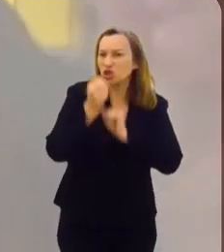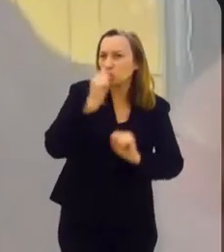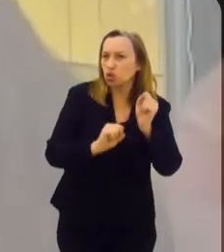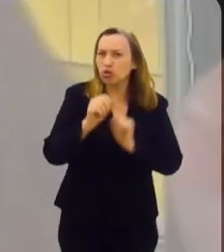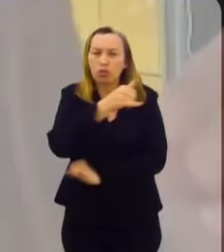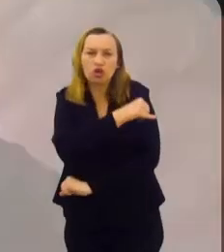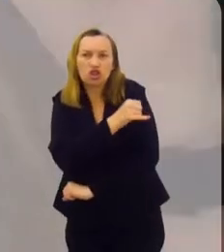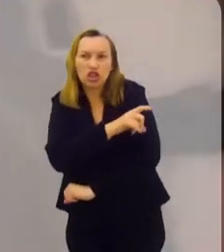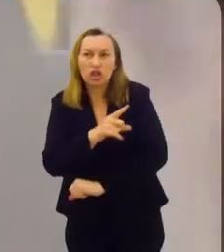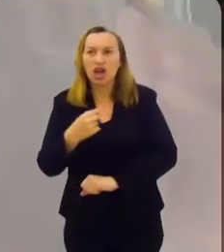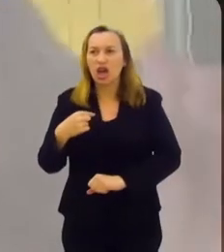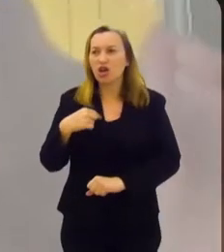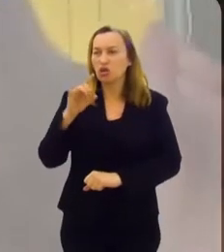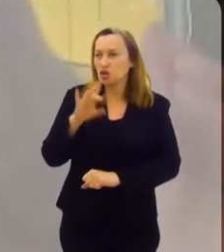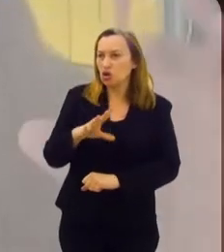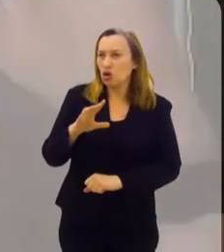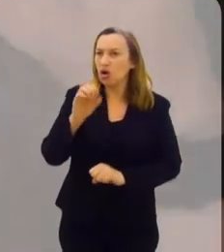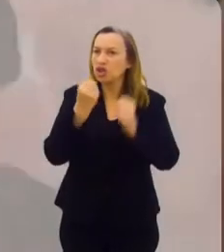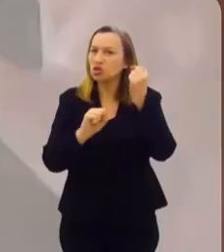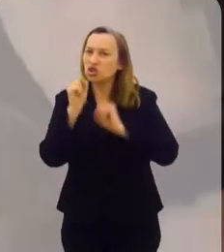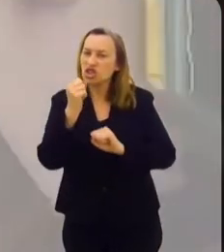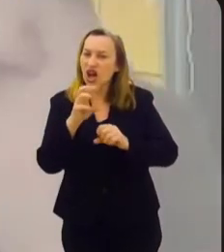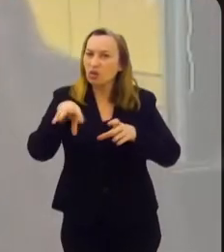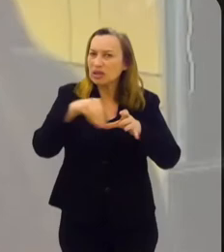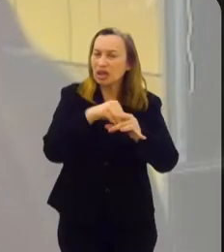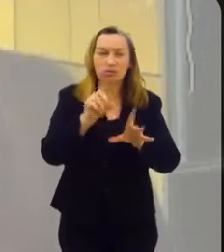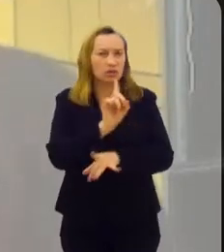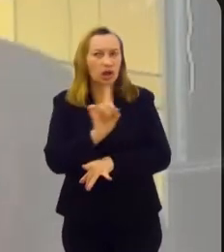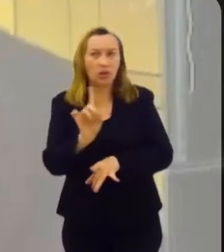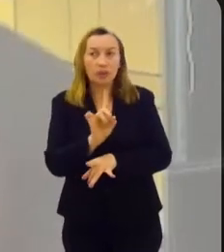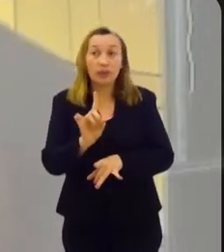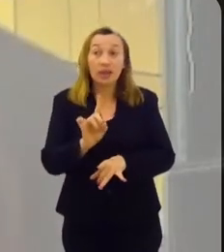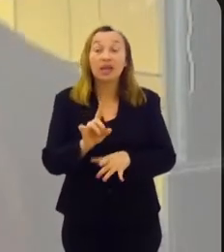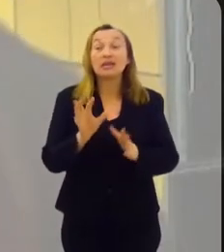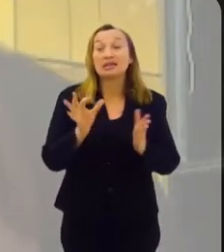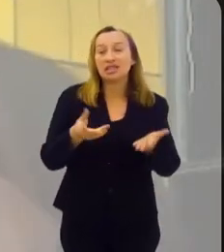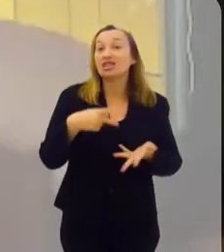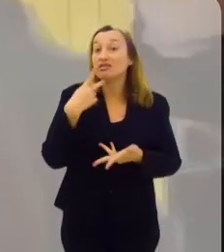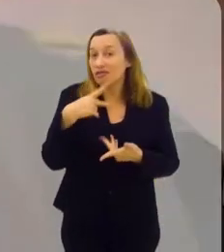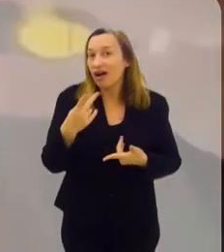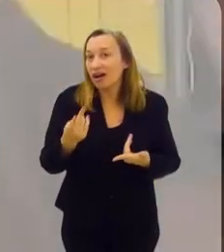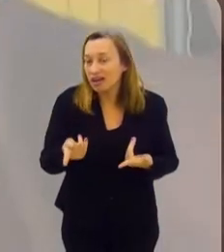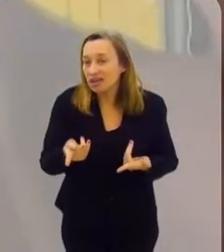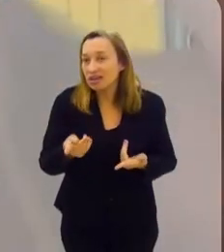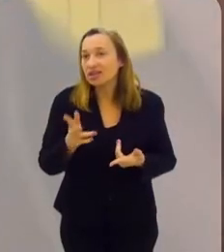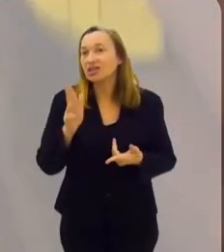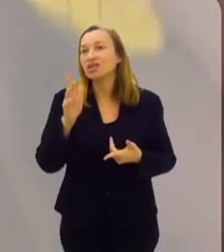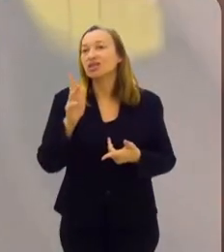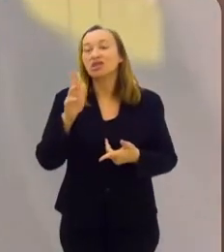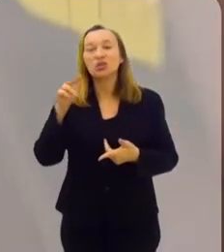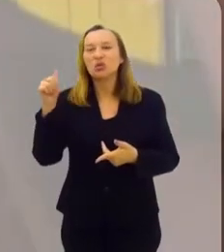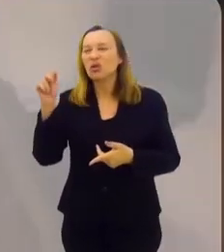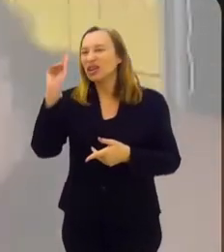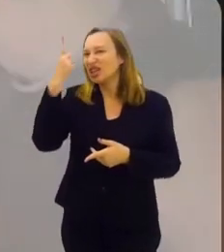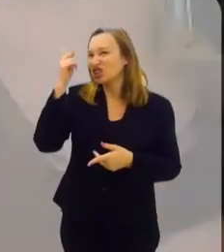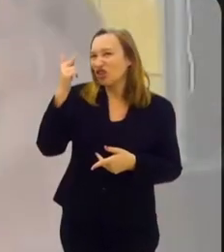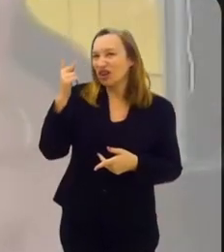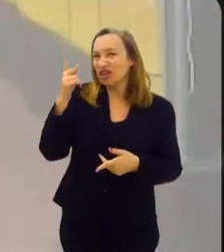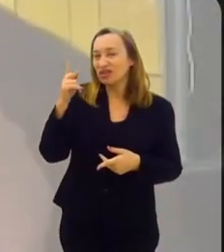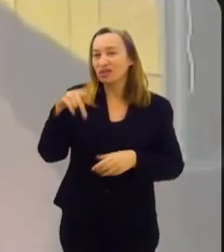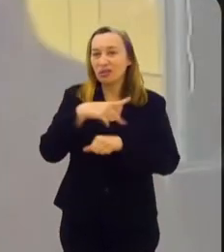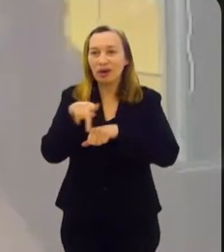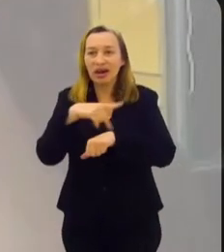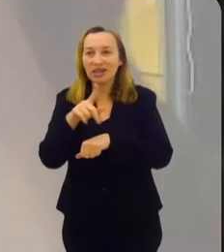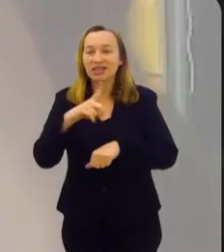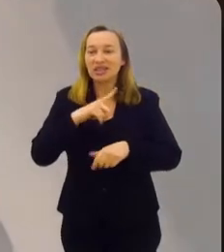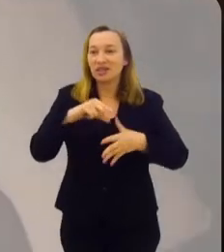das Indústrias do Rio de Janeiro que eu só vou ter industrial lá dentro, né? E, inclusive, a gente fala que nunca antes na história